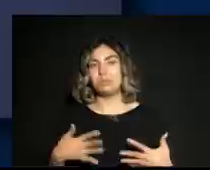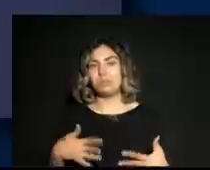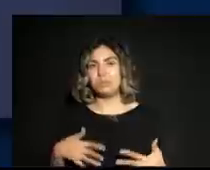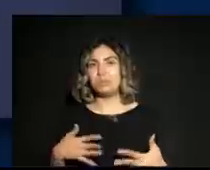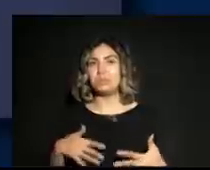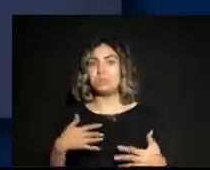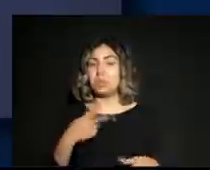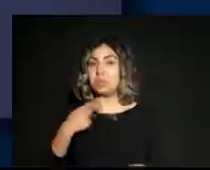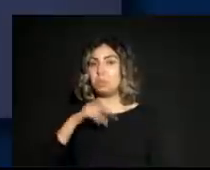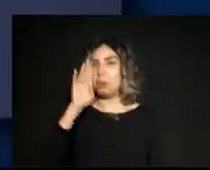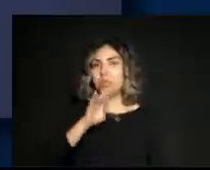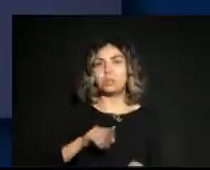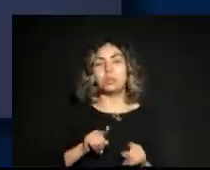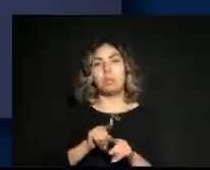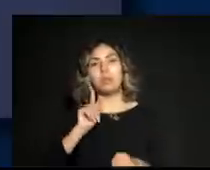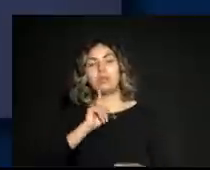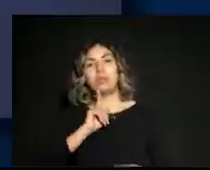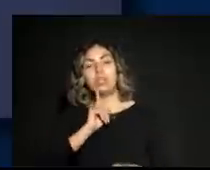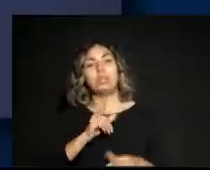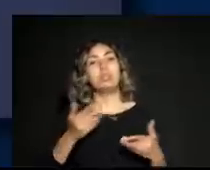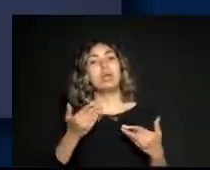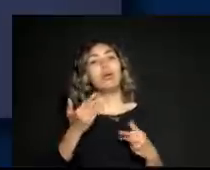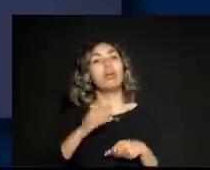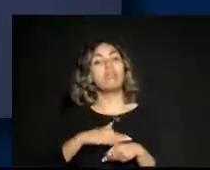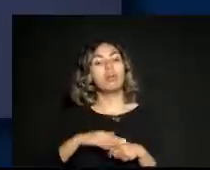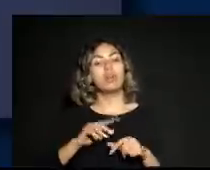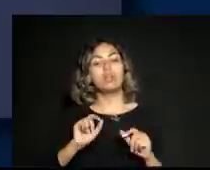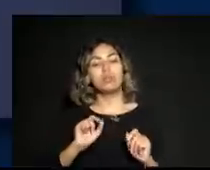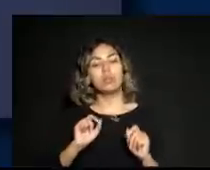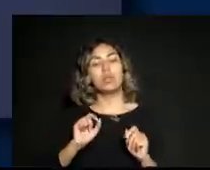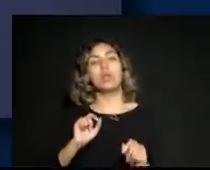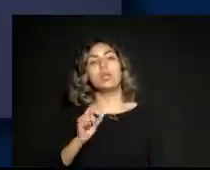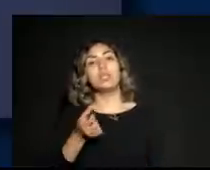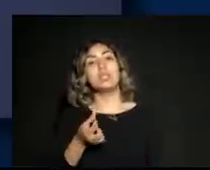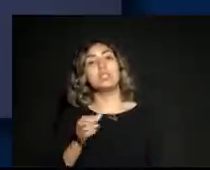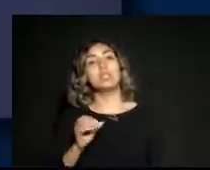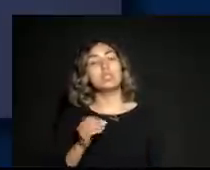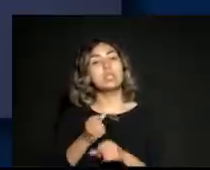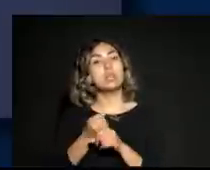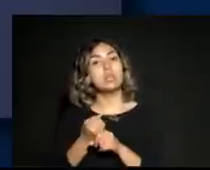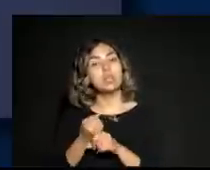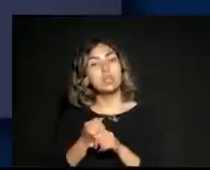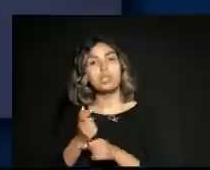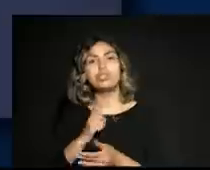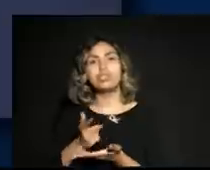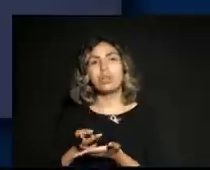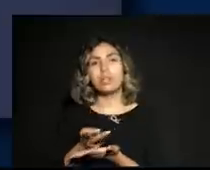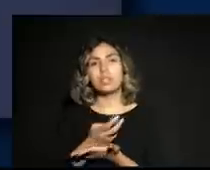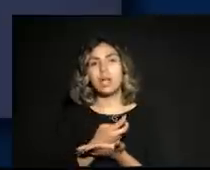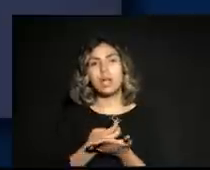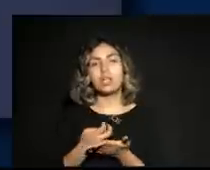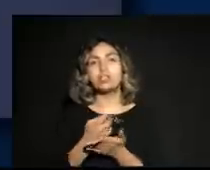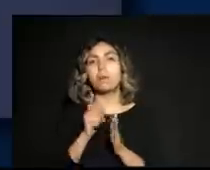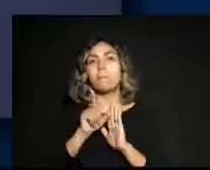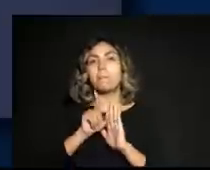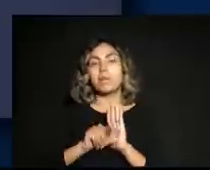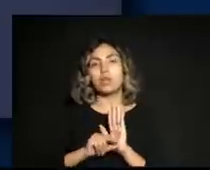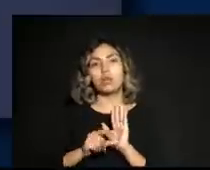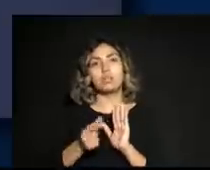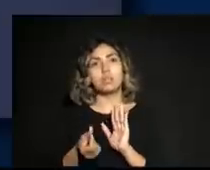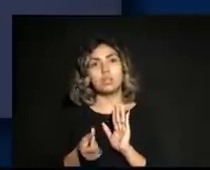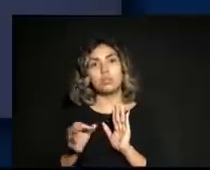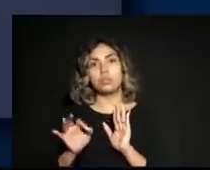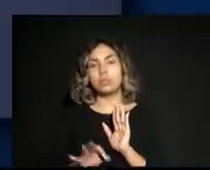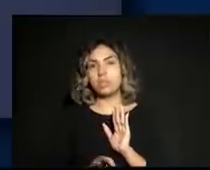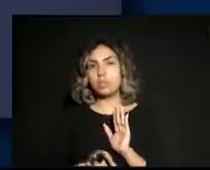e nós estamos emitindo ntn-b de 60 anos a taxa um pouco abaixo de Seis por